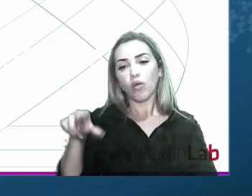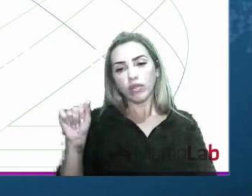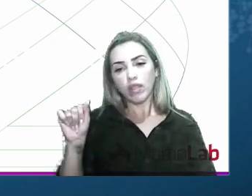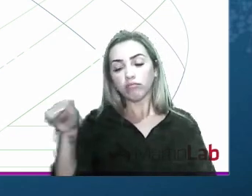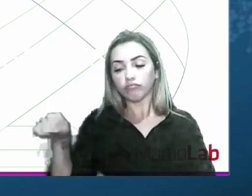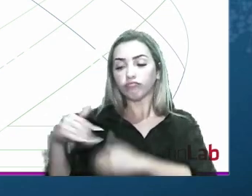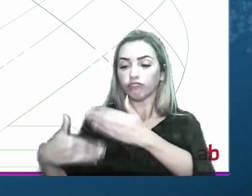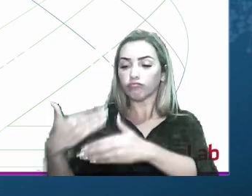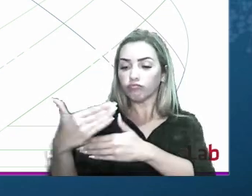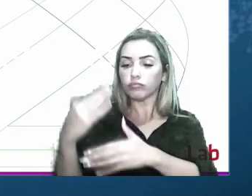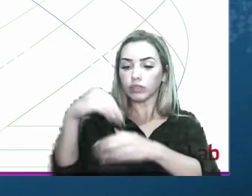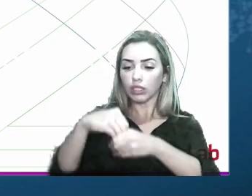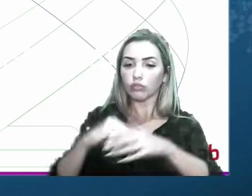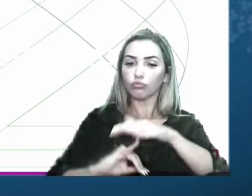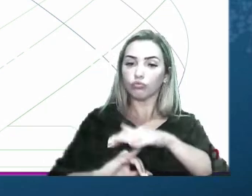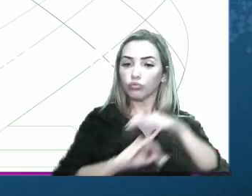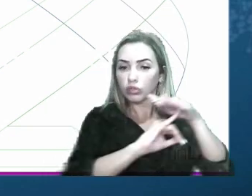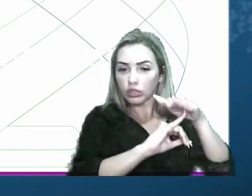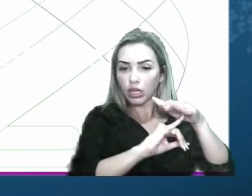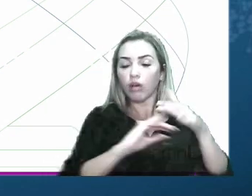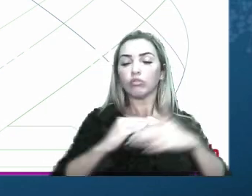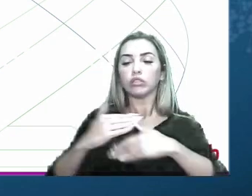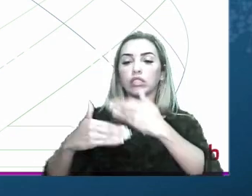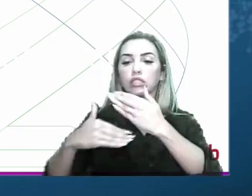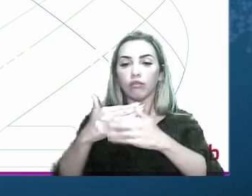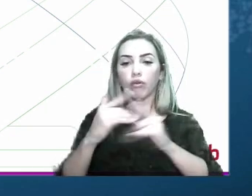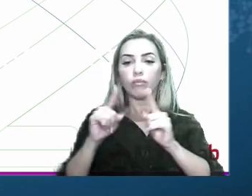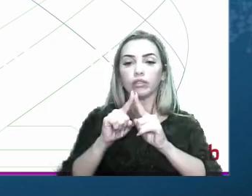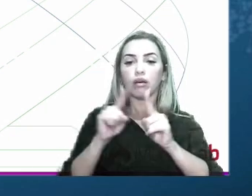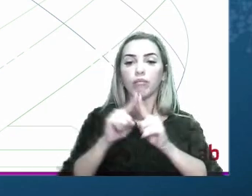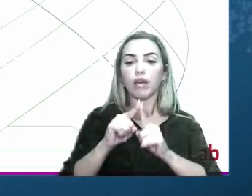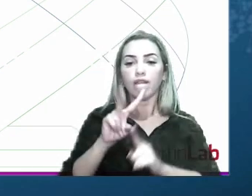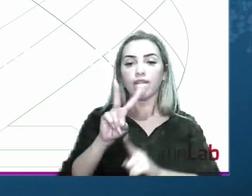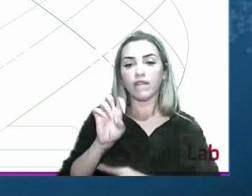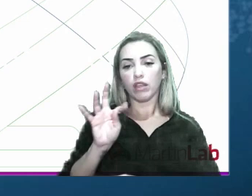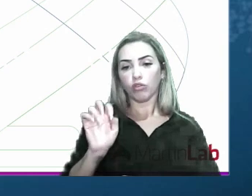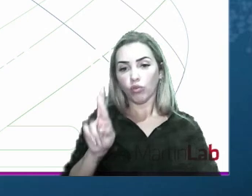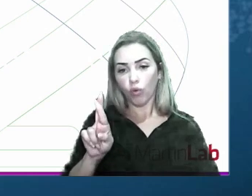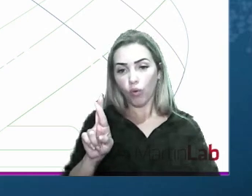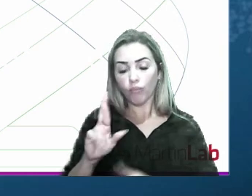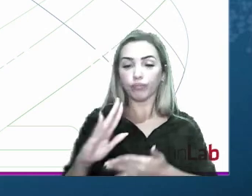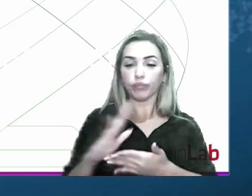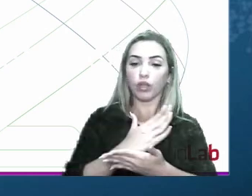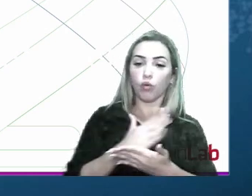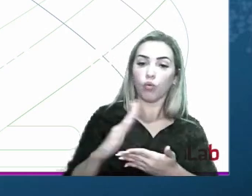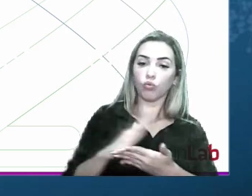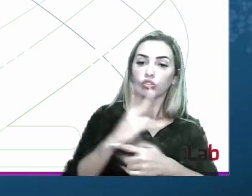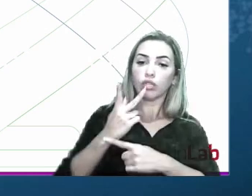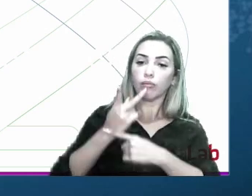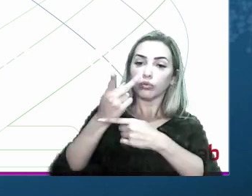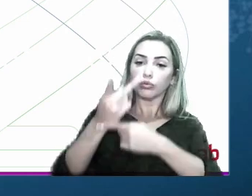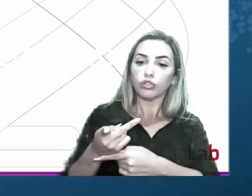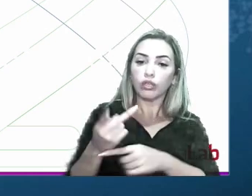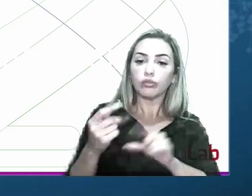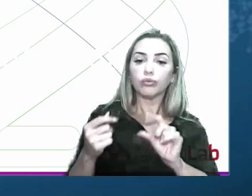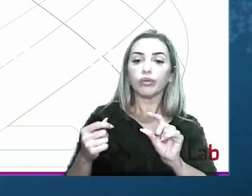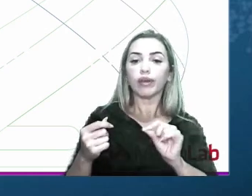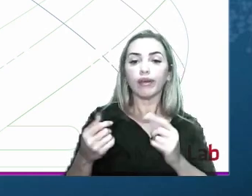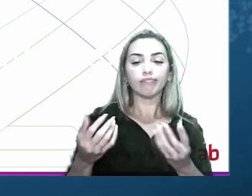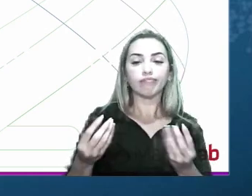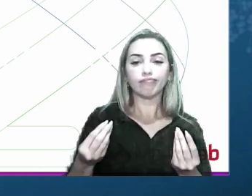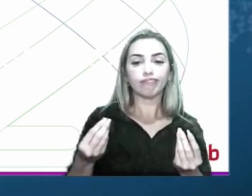isso dentro das instituições e desenvolvendo os vetores. Alguns estão buscando